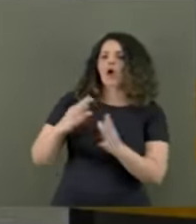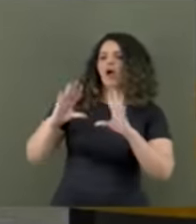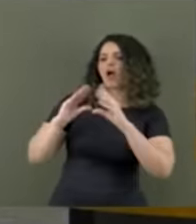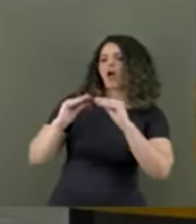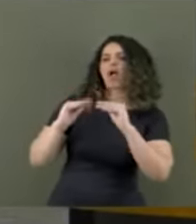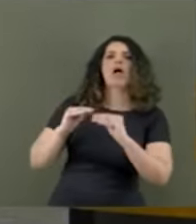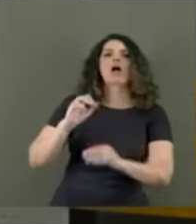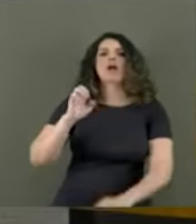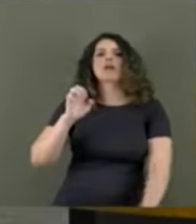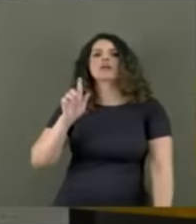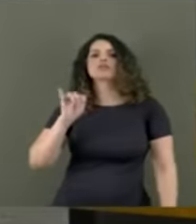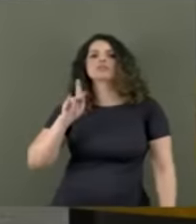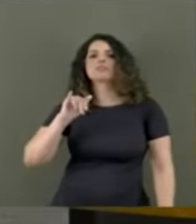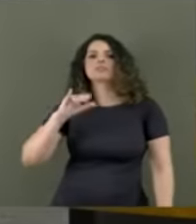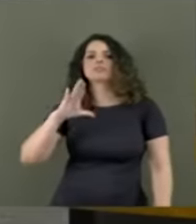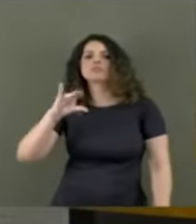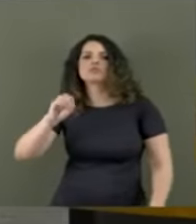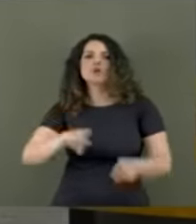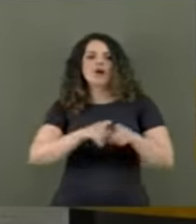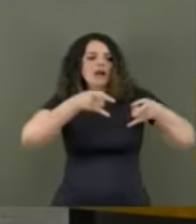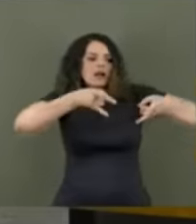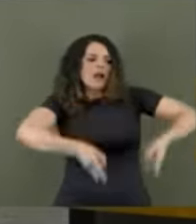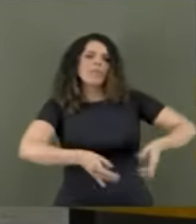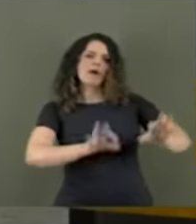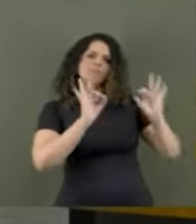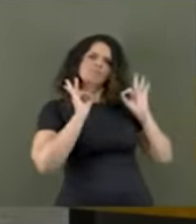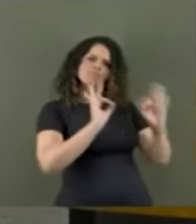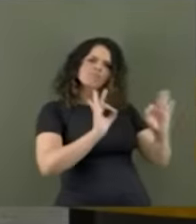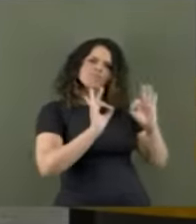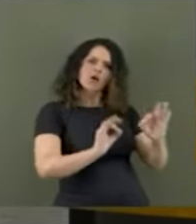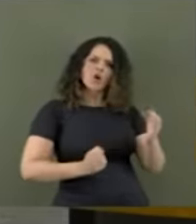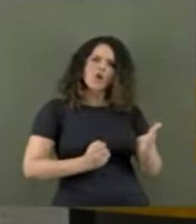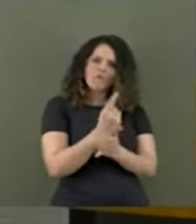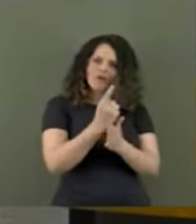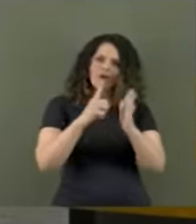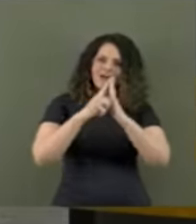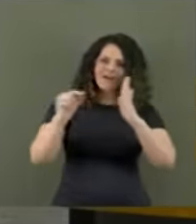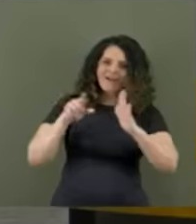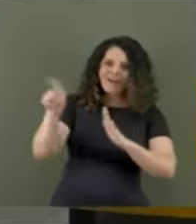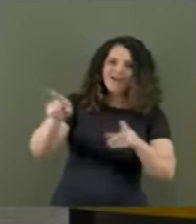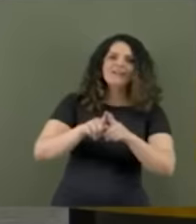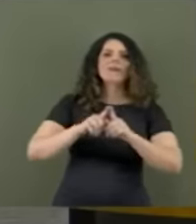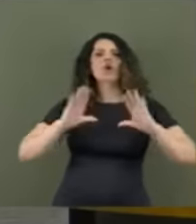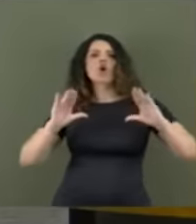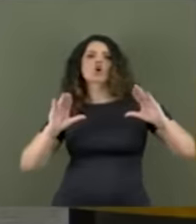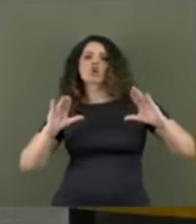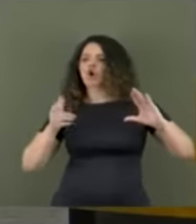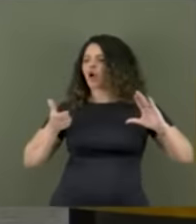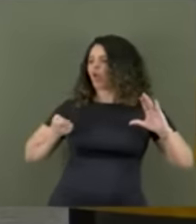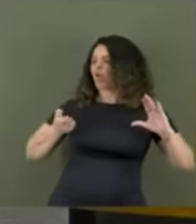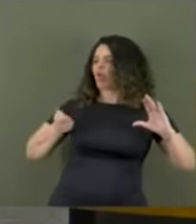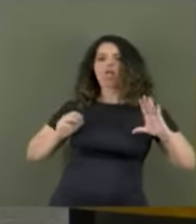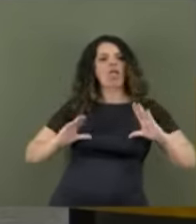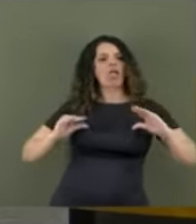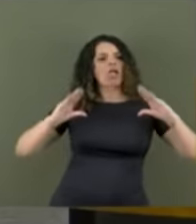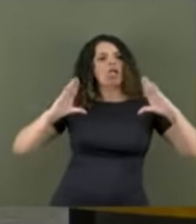investiu numa bela cama de casal de luxo pro Palácio da Alvorada investiu num sofá com controle remoto pro